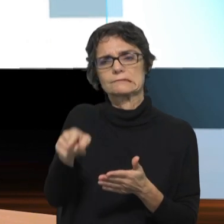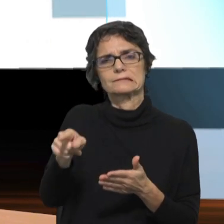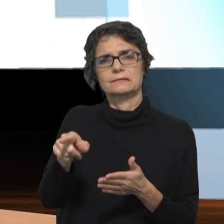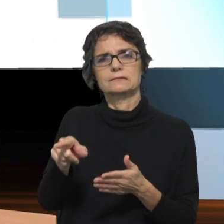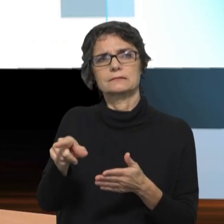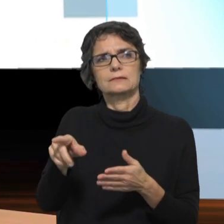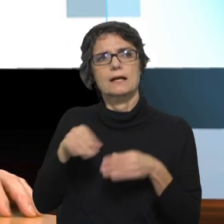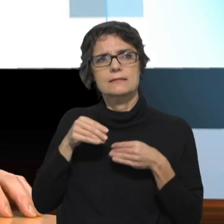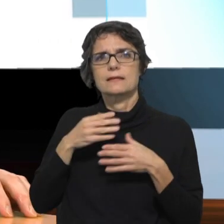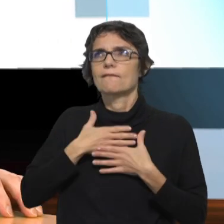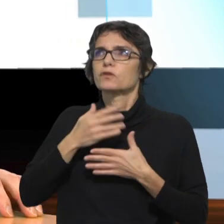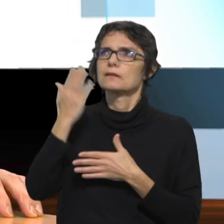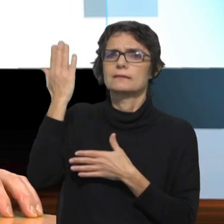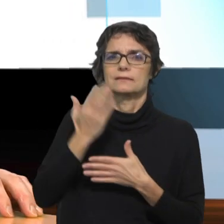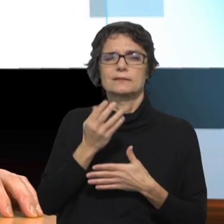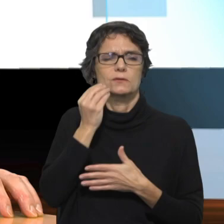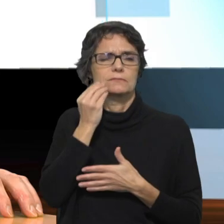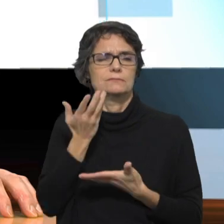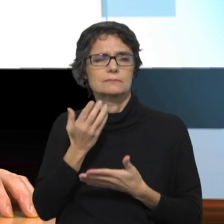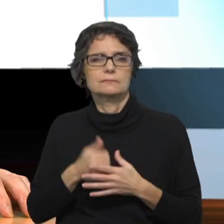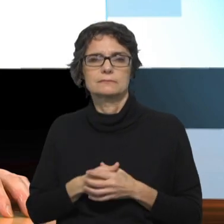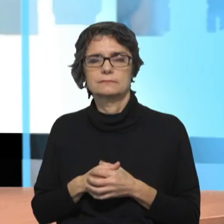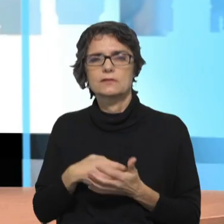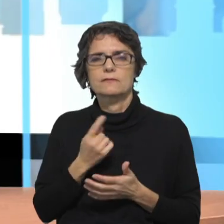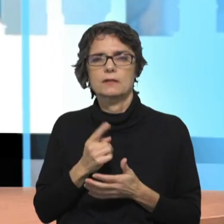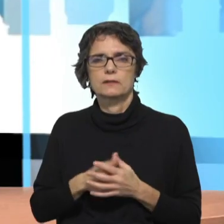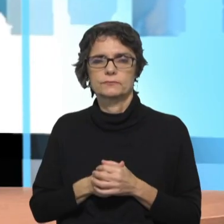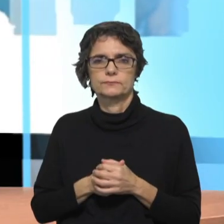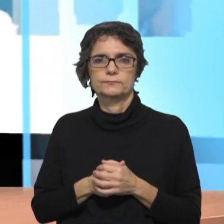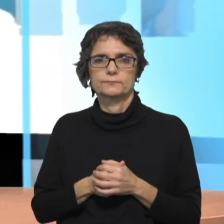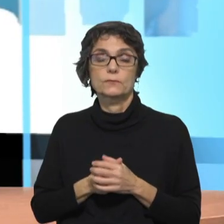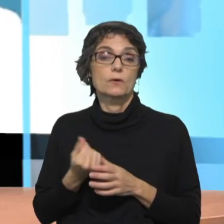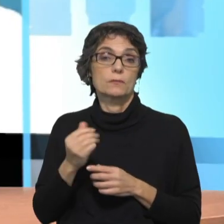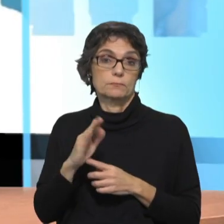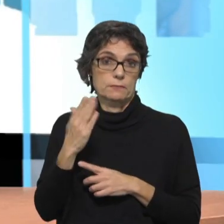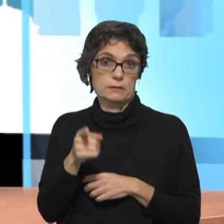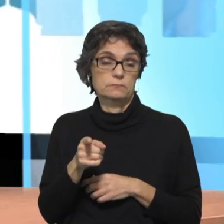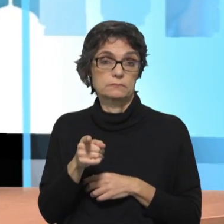para onde é que aponta, o que é que significa? Em primeiro lugar, uma profunda